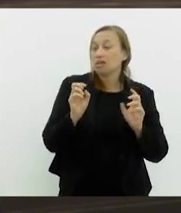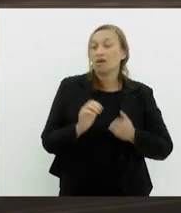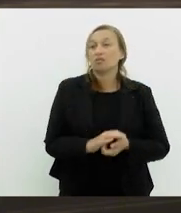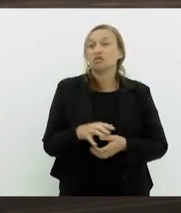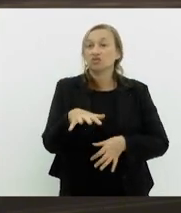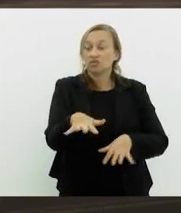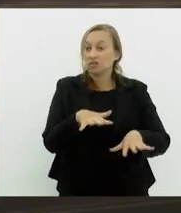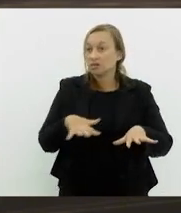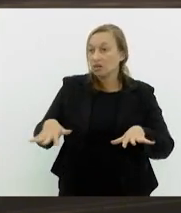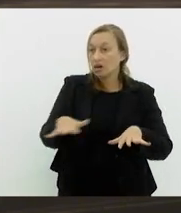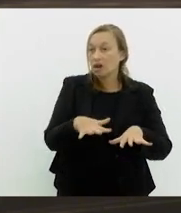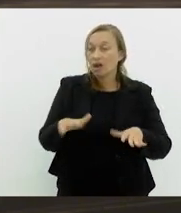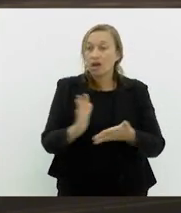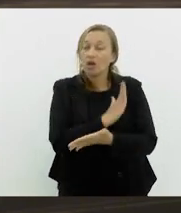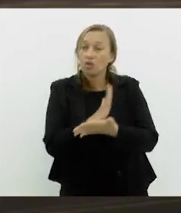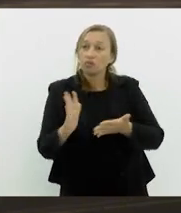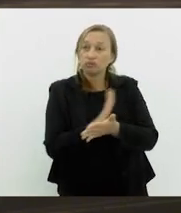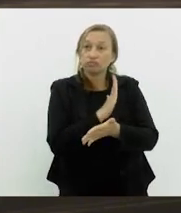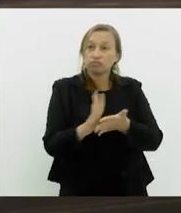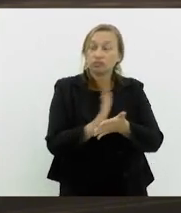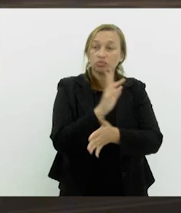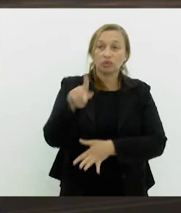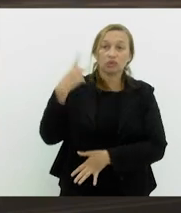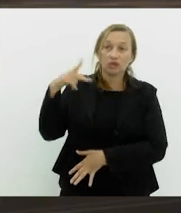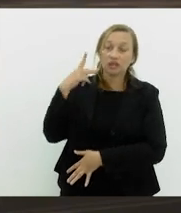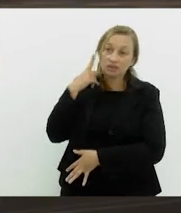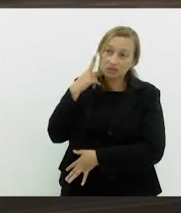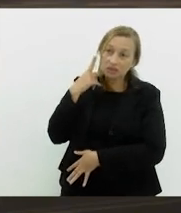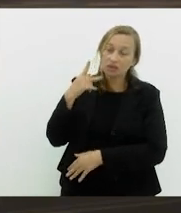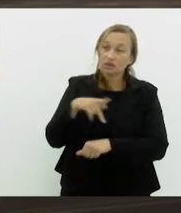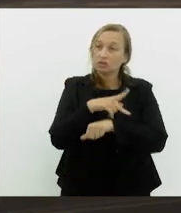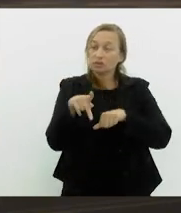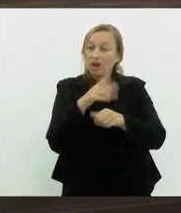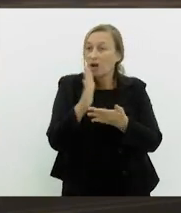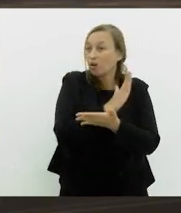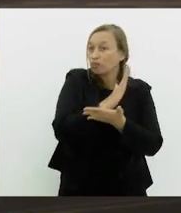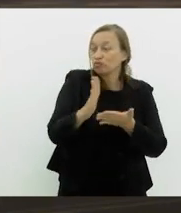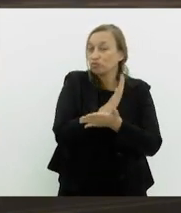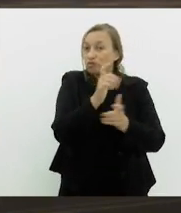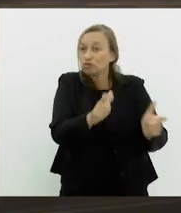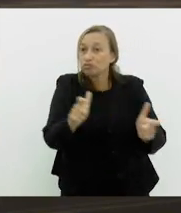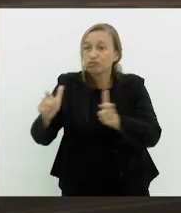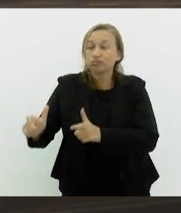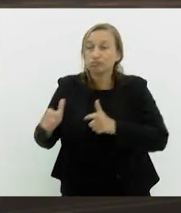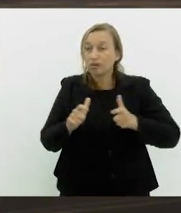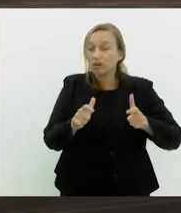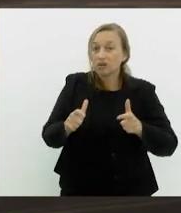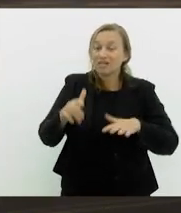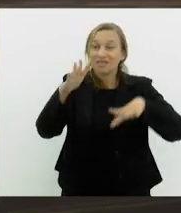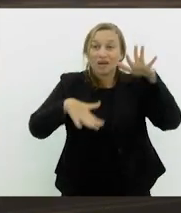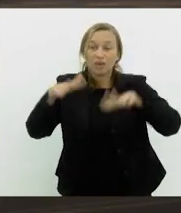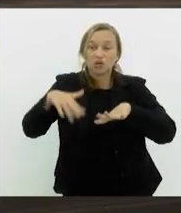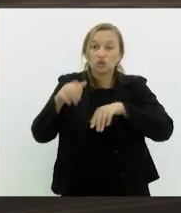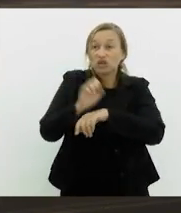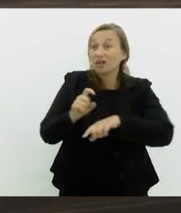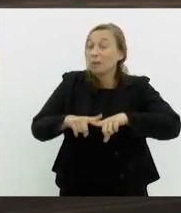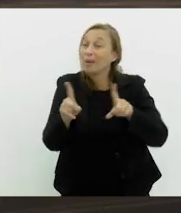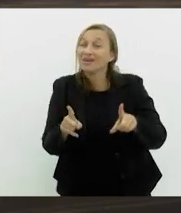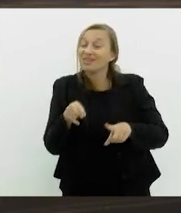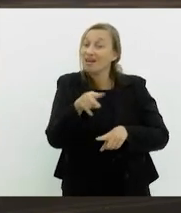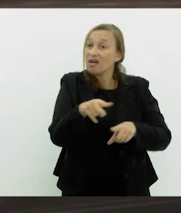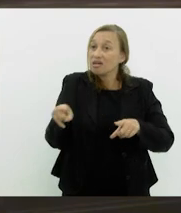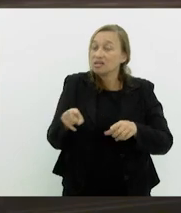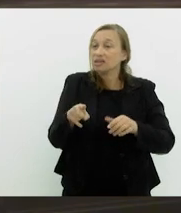algumas procuradorias de assembleias do país. Alguns lugares são os consultores, isso muda de estado para estado, mas esse trabalho de